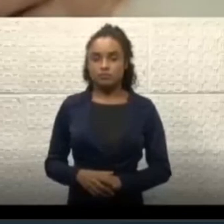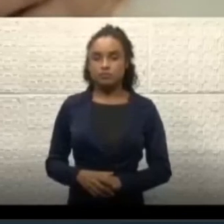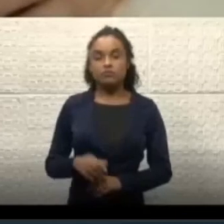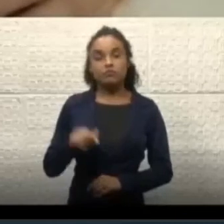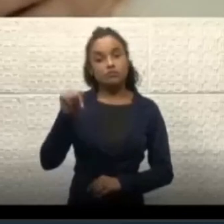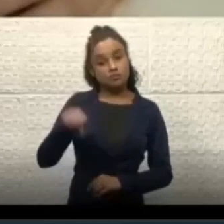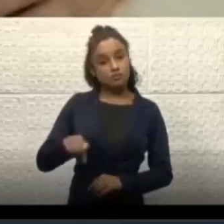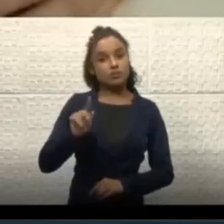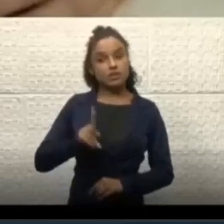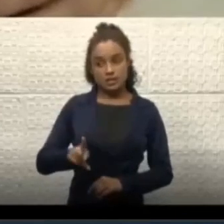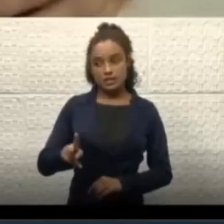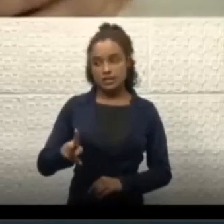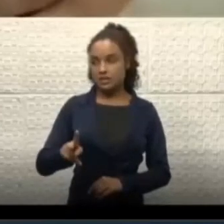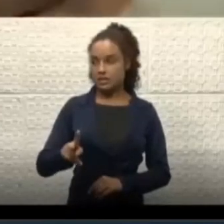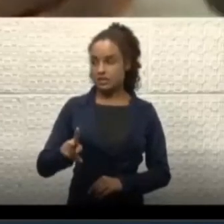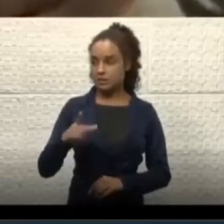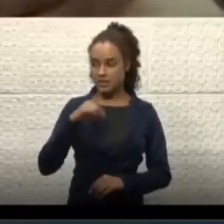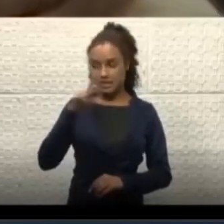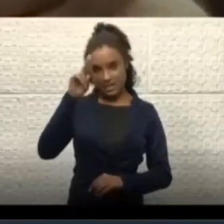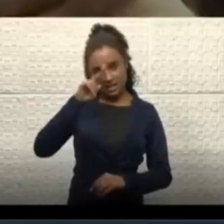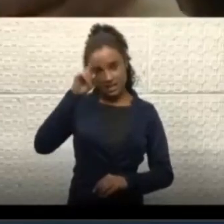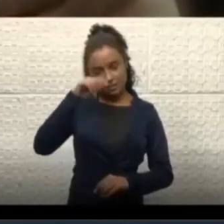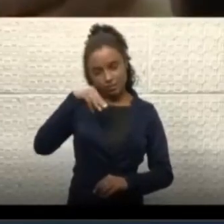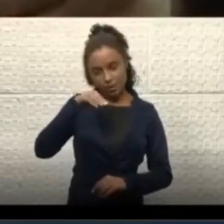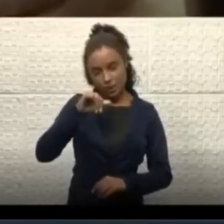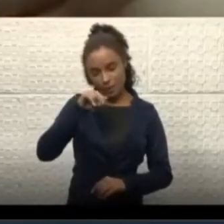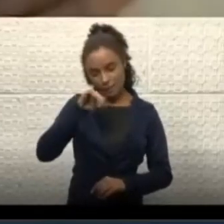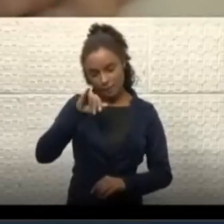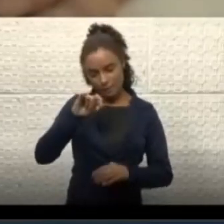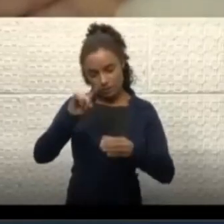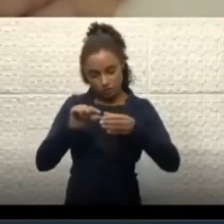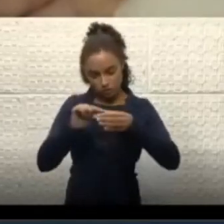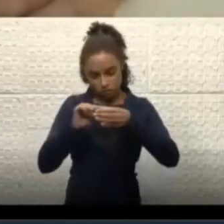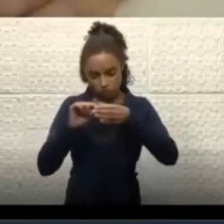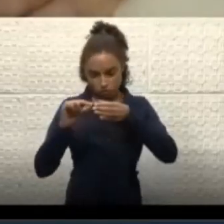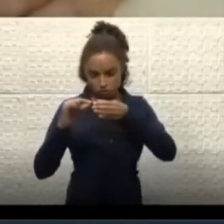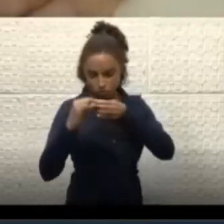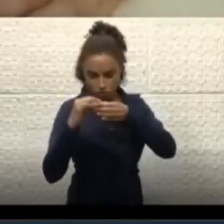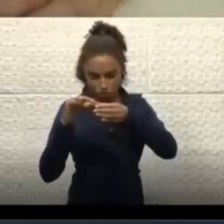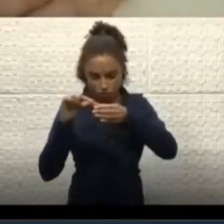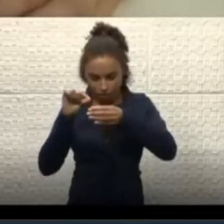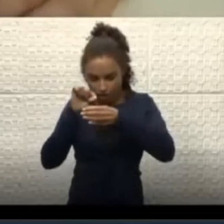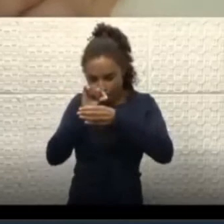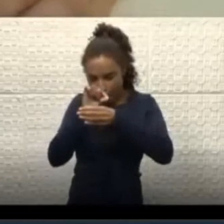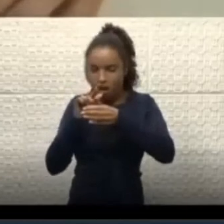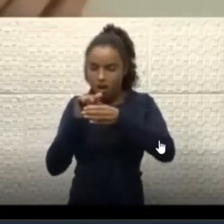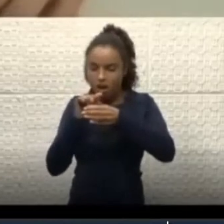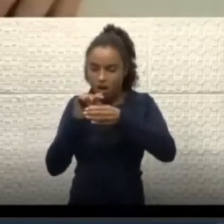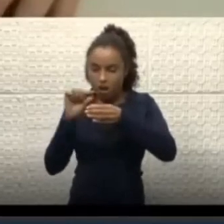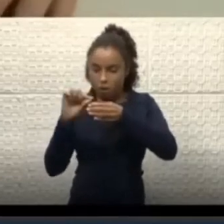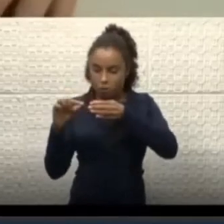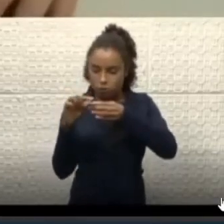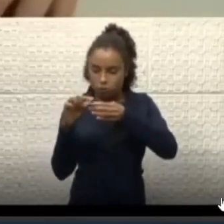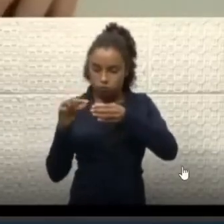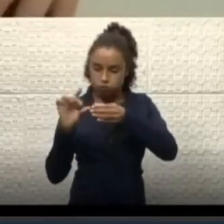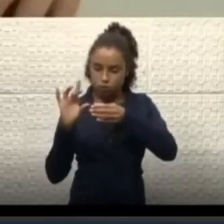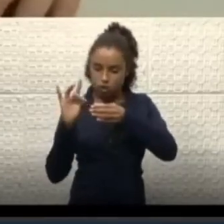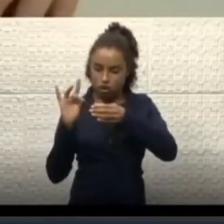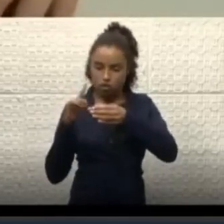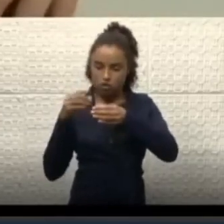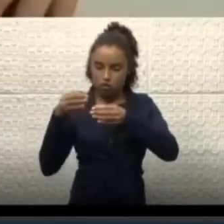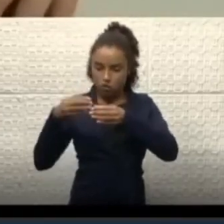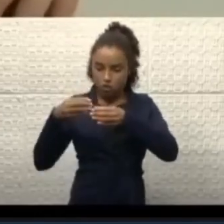então, tente sempre acertar o menisco. Lembra aquele menisco, aquela voltinha que tem na superfície da água quando ela está em contato com locais